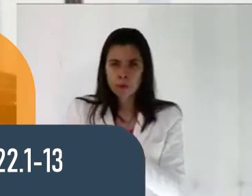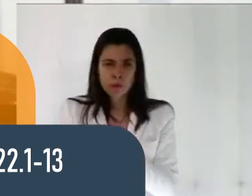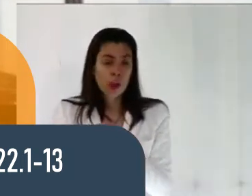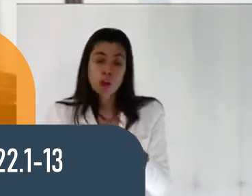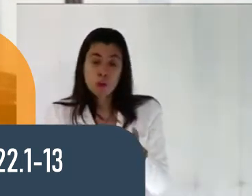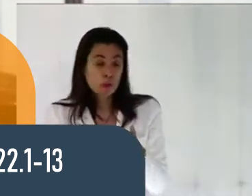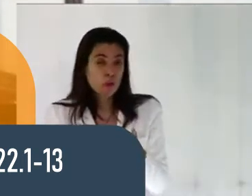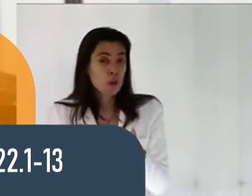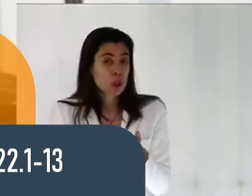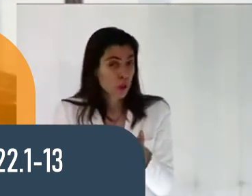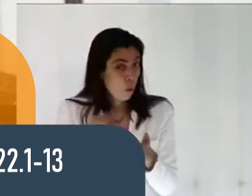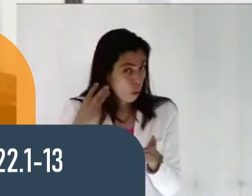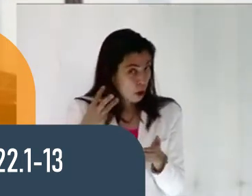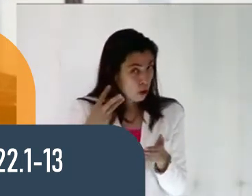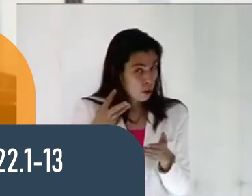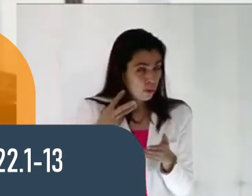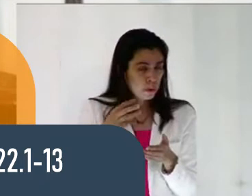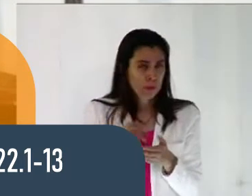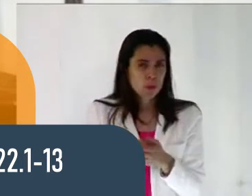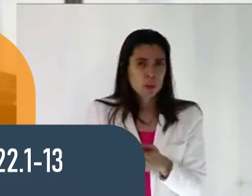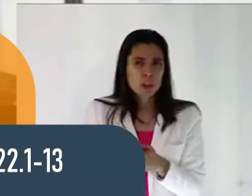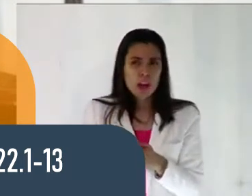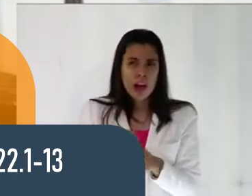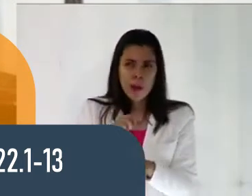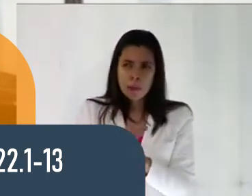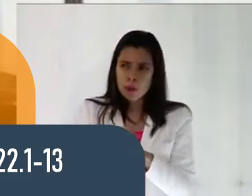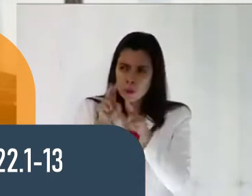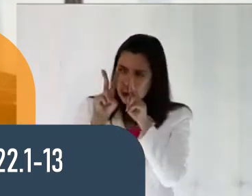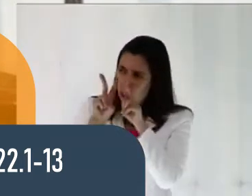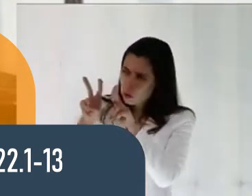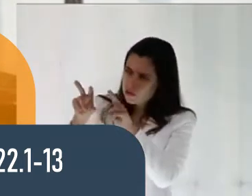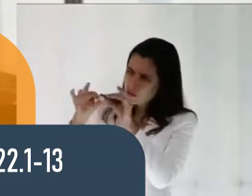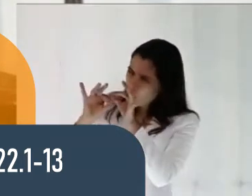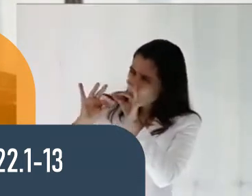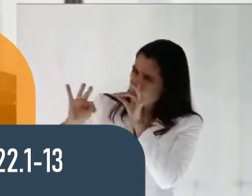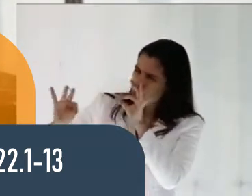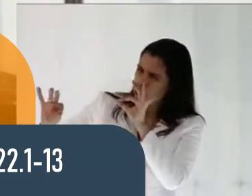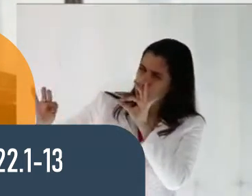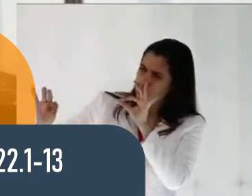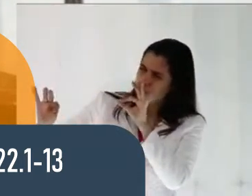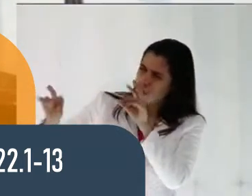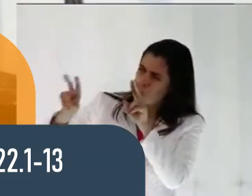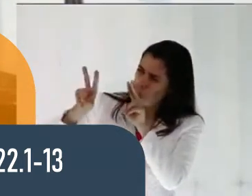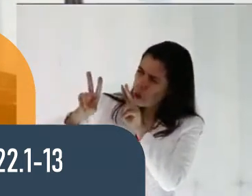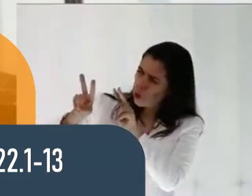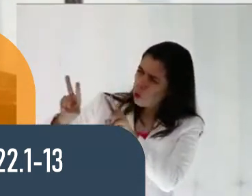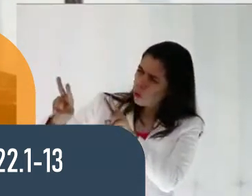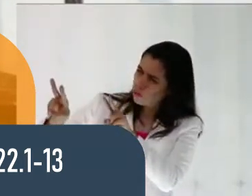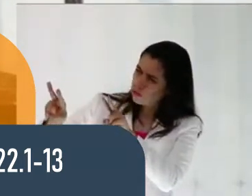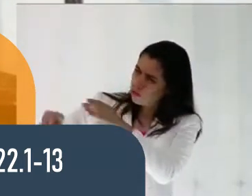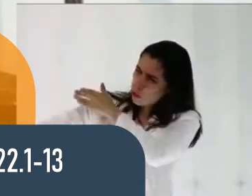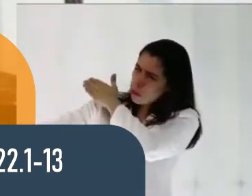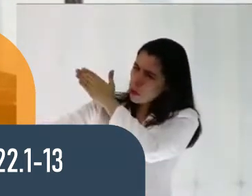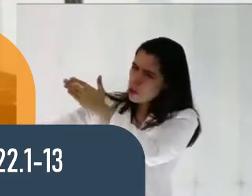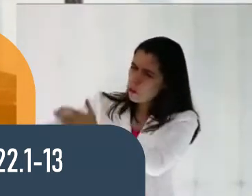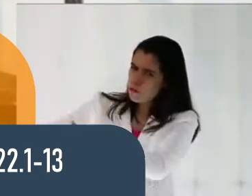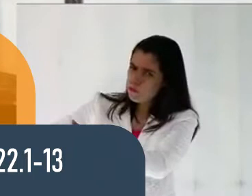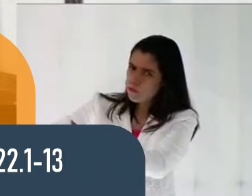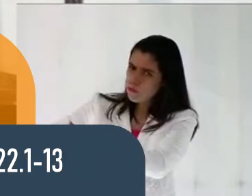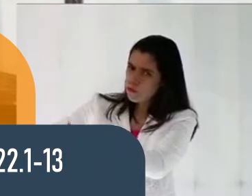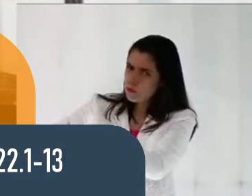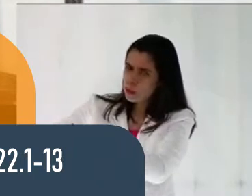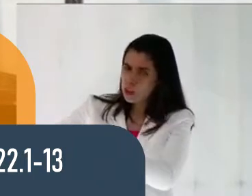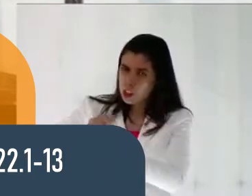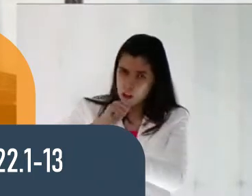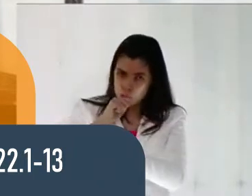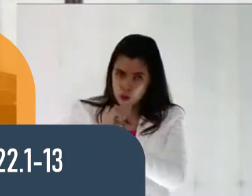dizendo, Abraão olhou de longe, viu o lugar, disse aos seus servos: fiquem aqui com o jumento, porque eu e o